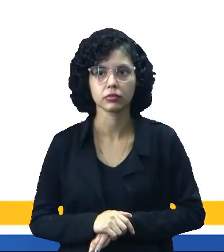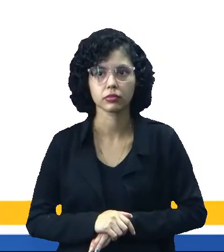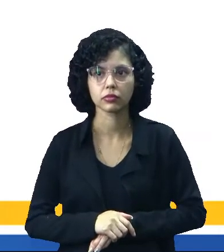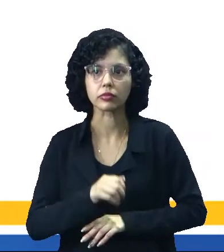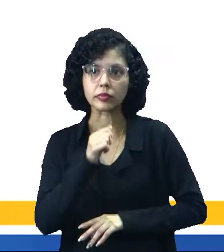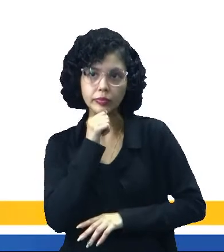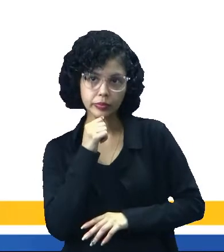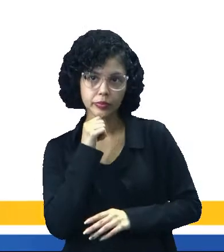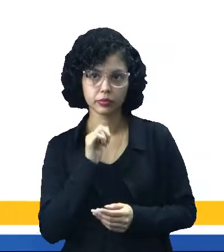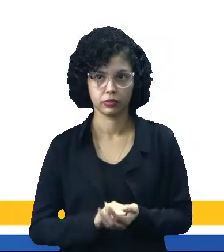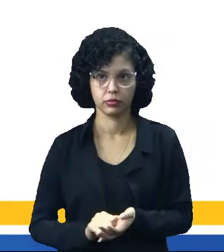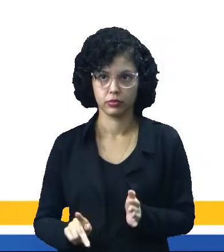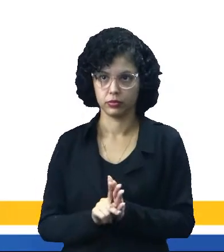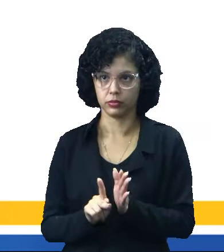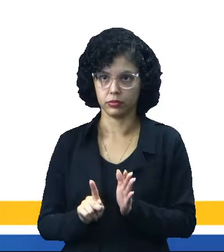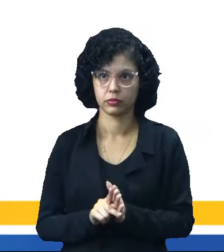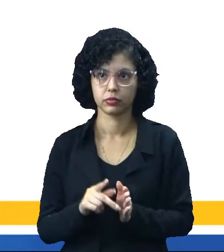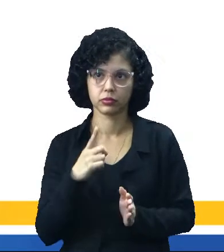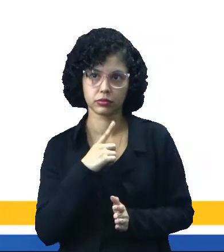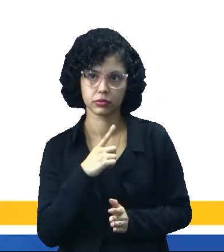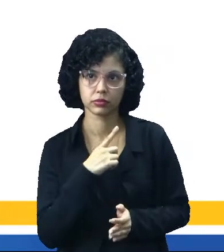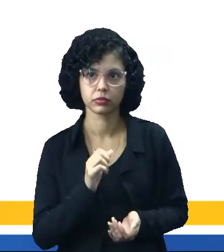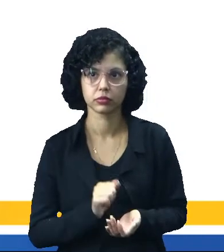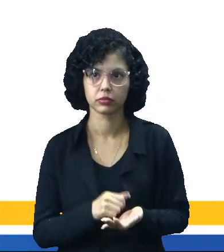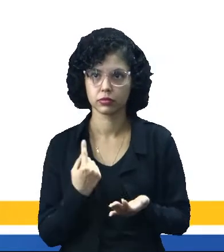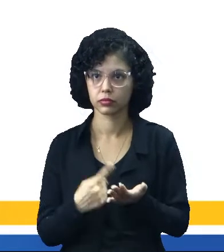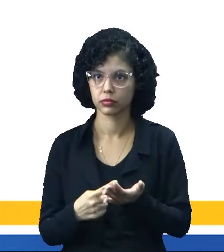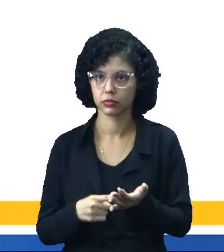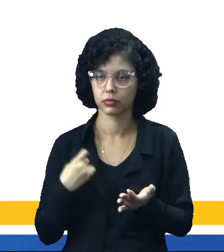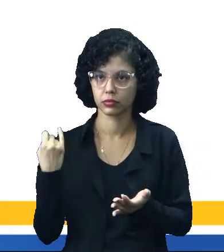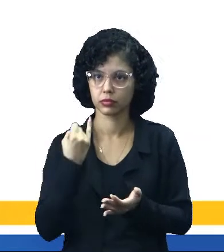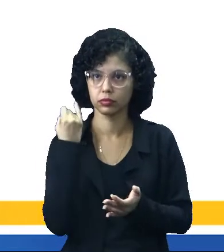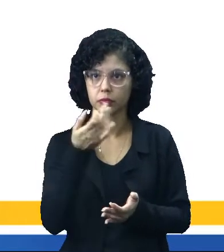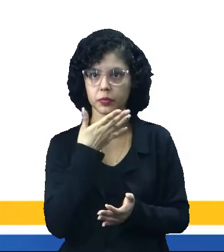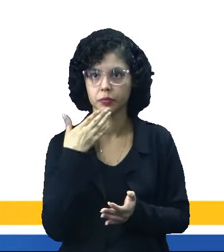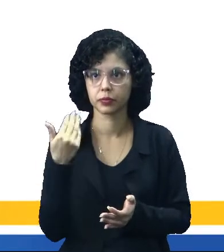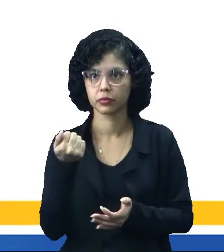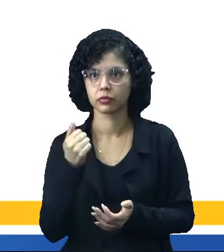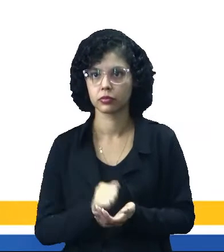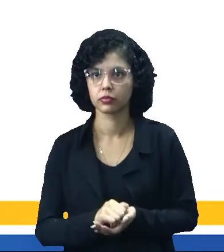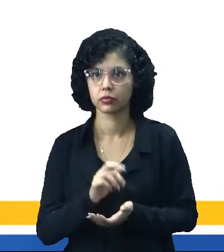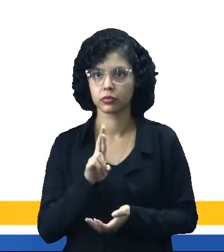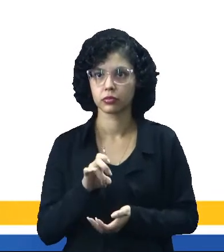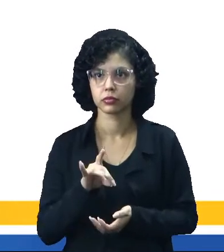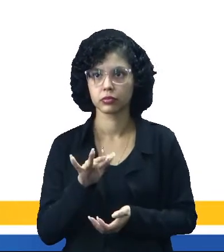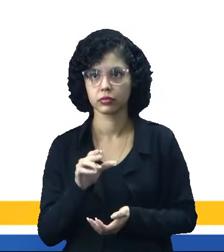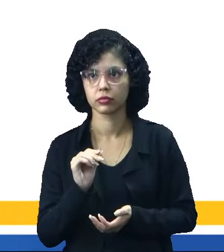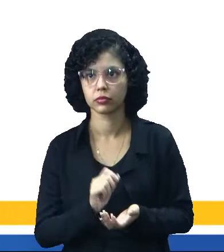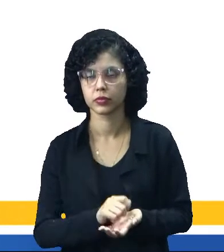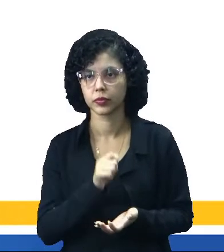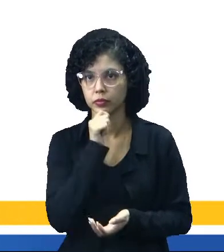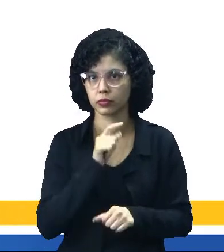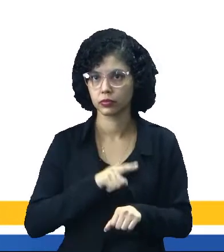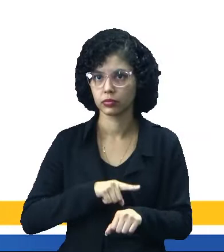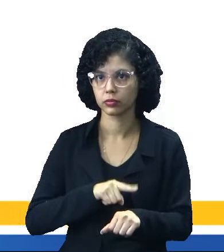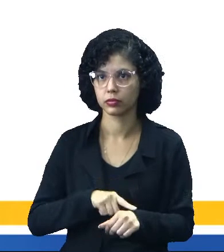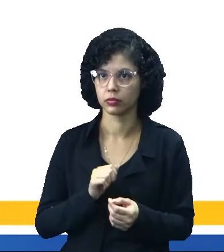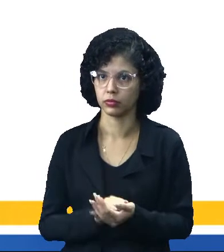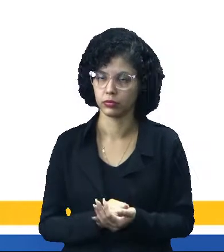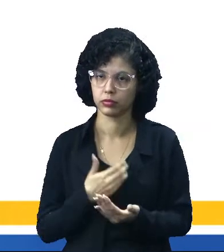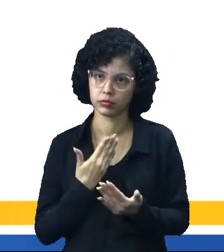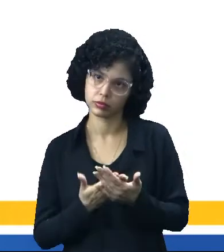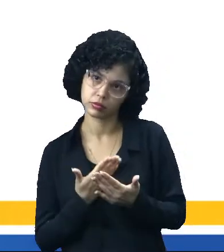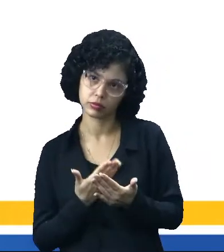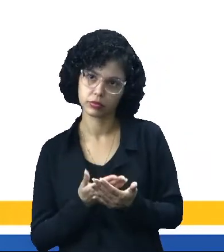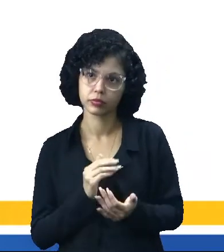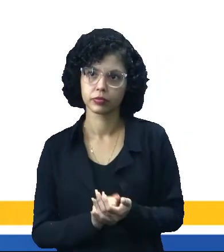Então, ainda dentro dessa lógica, né, existem ocupações consideradas mais importantes, né, e melhor remuneradas, pois exigem mais tempo de investimentos e estudo,